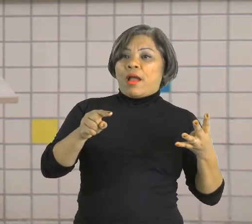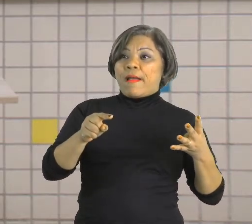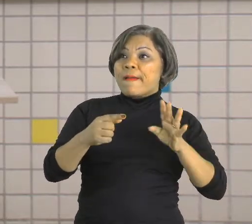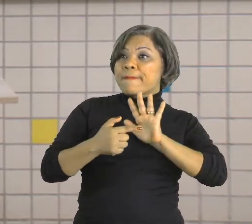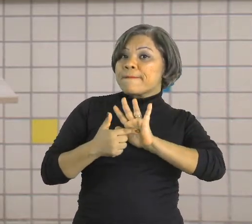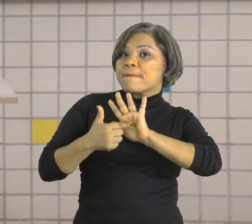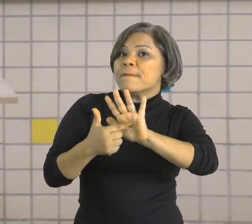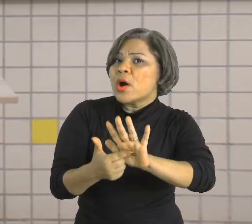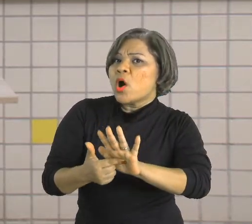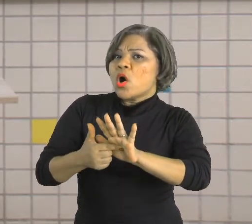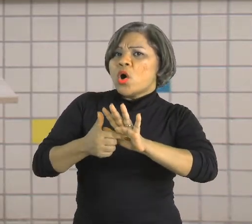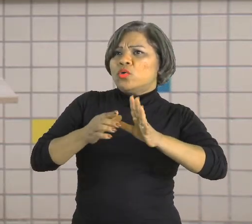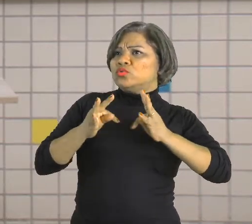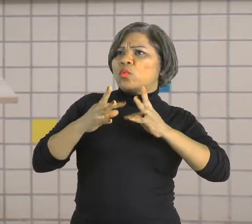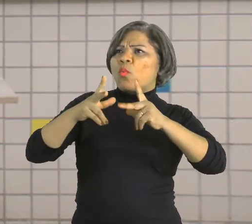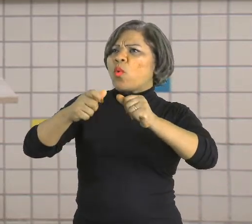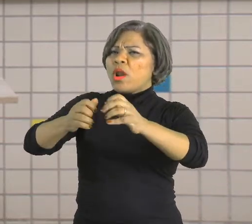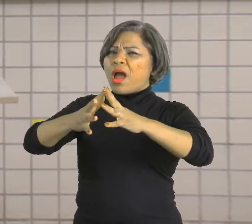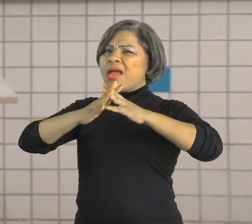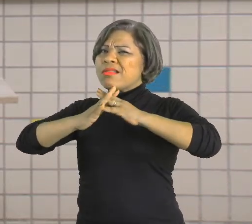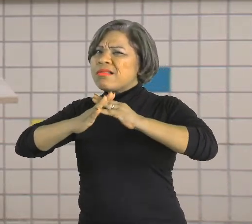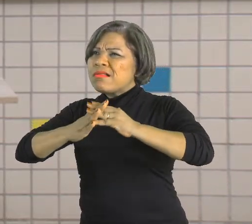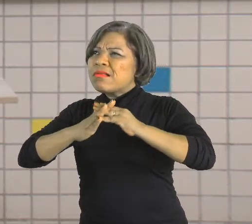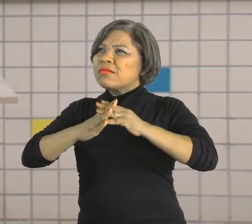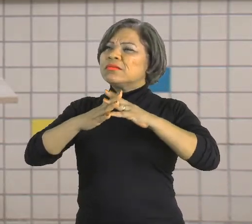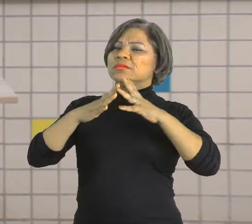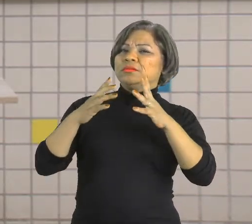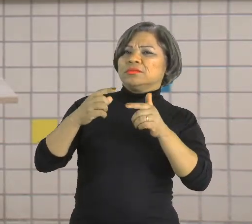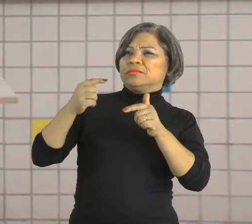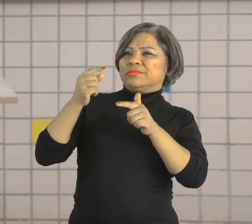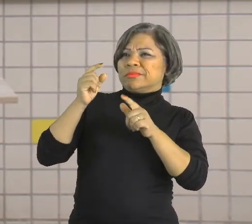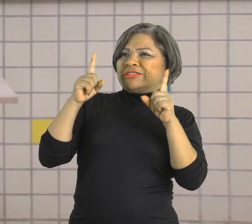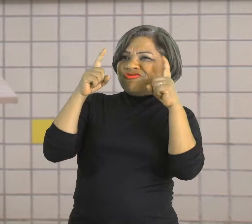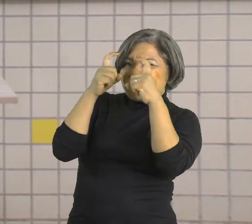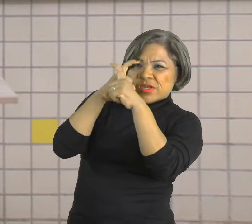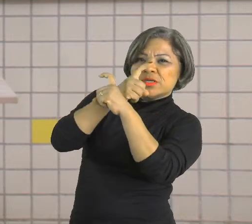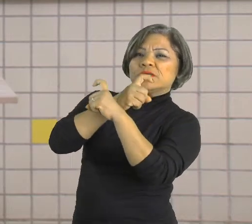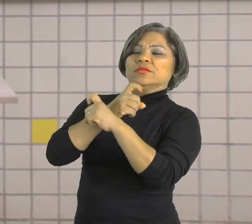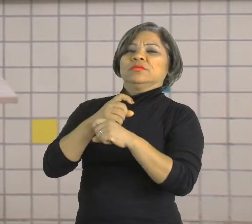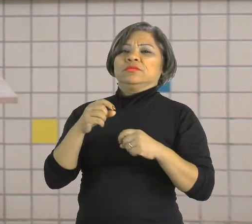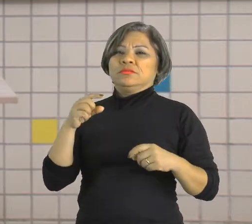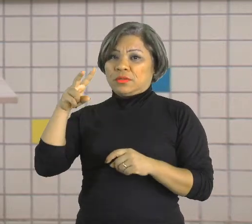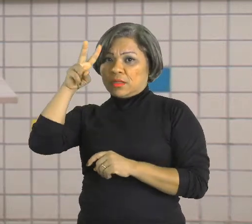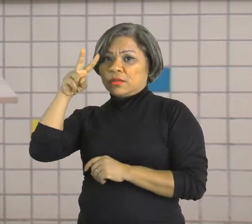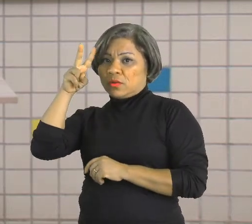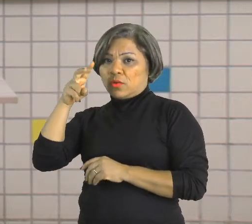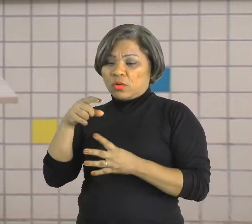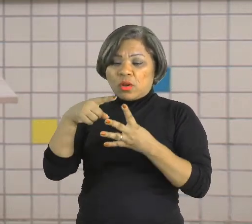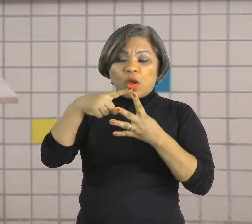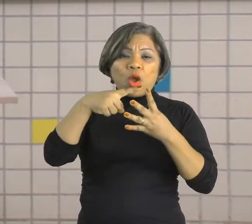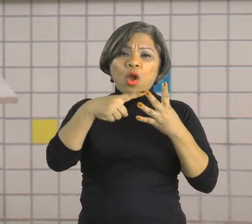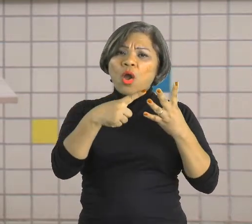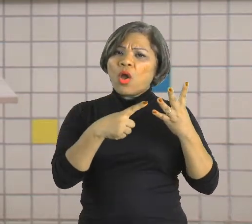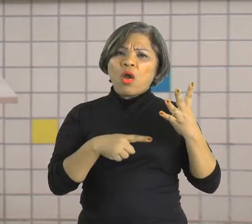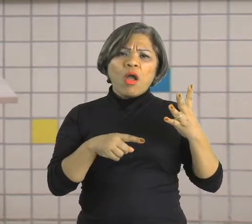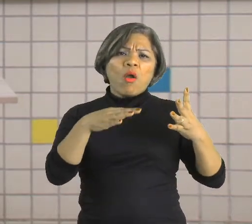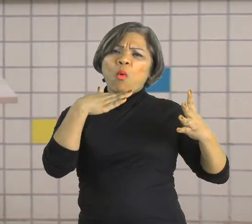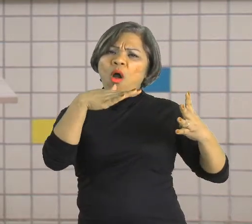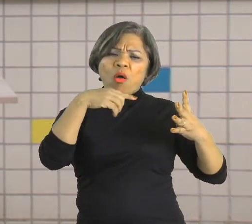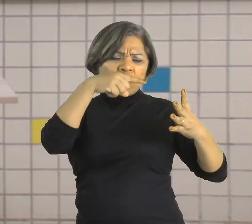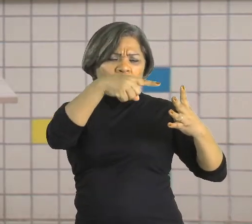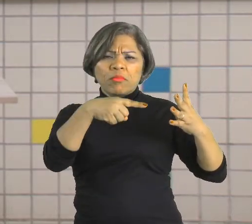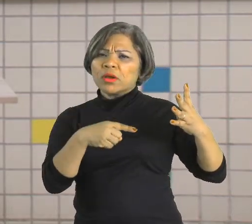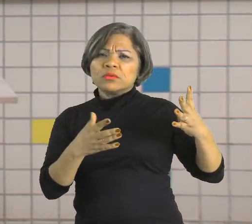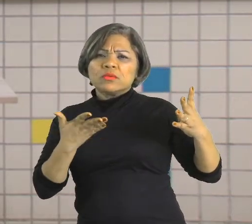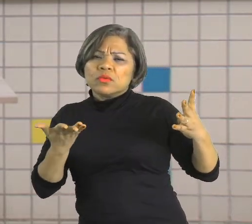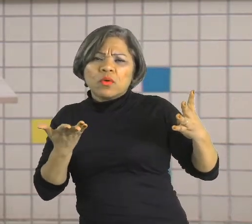né? A grande complicação, aquele momento tenso da história. Qual desses momentos é o momento mais tenso da história,